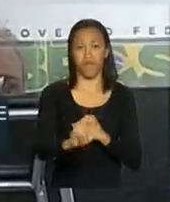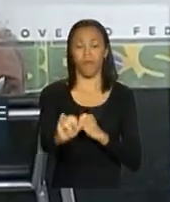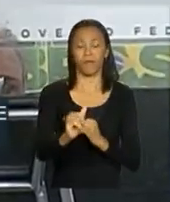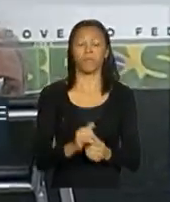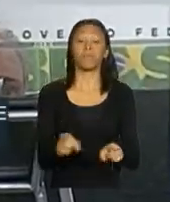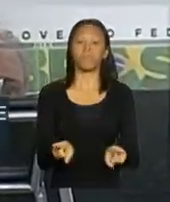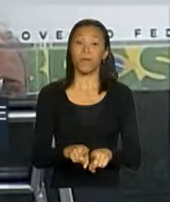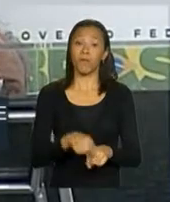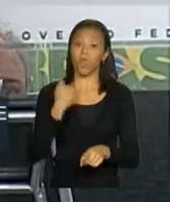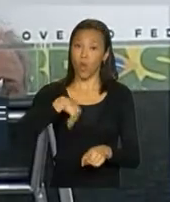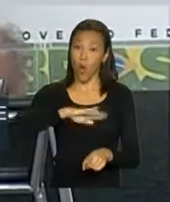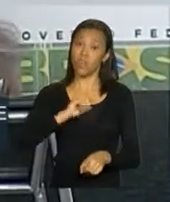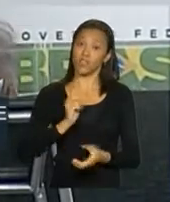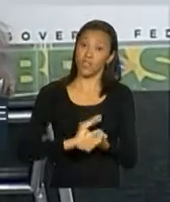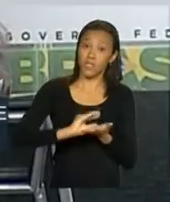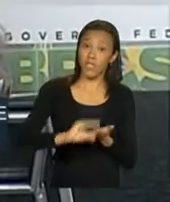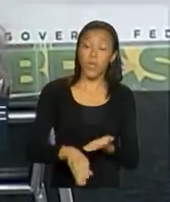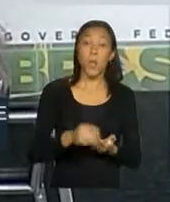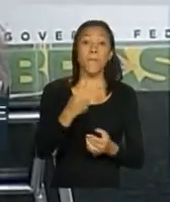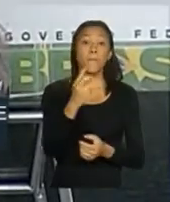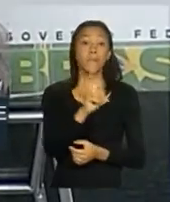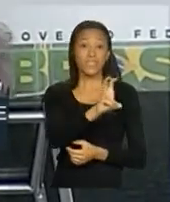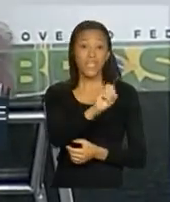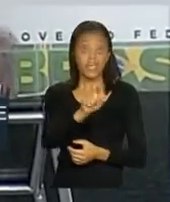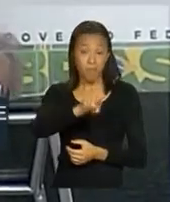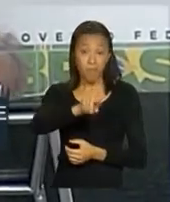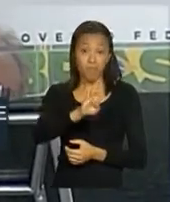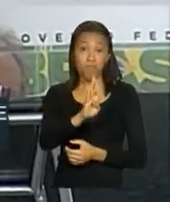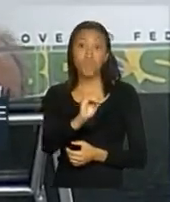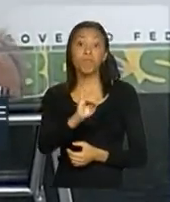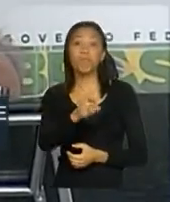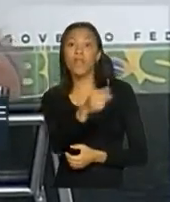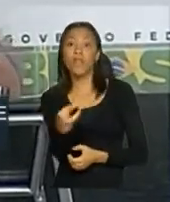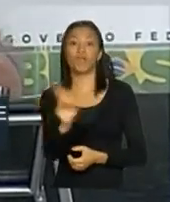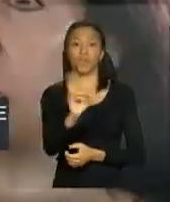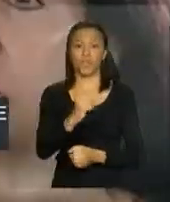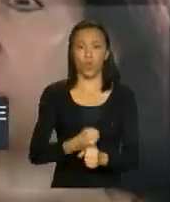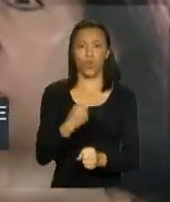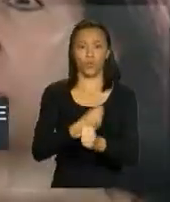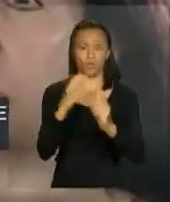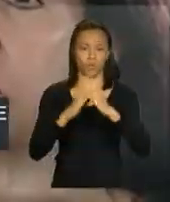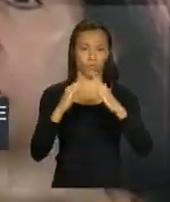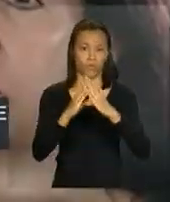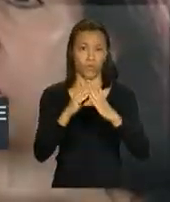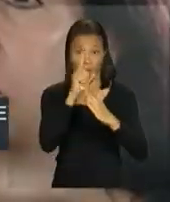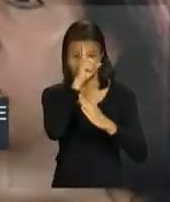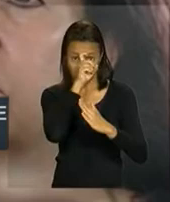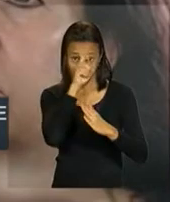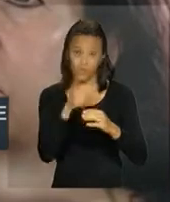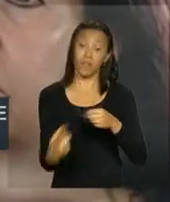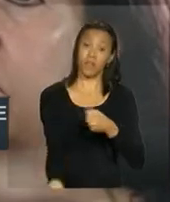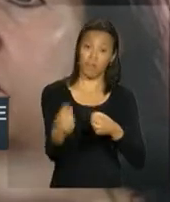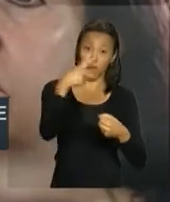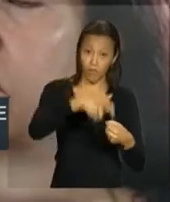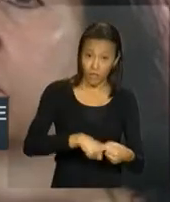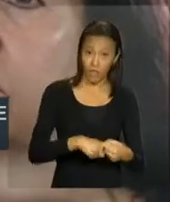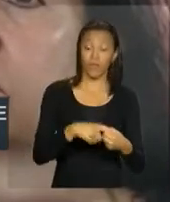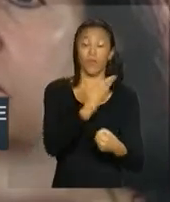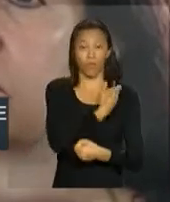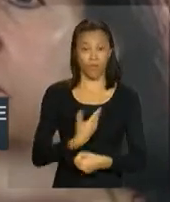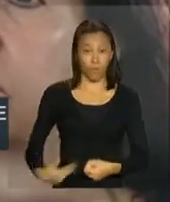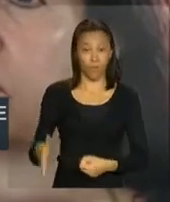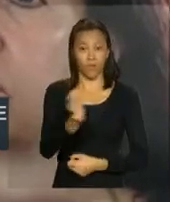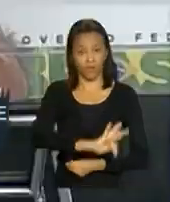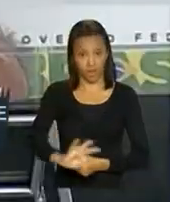também investindo R$ 500 milhão na construção de 80 novos hospitais. Em parceria com o governo de Vossa